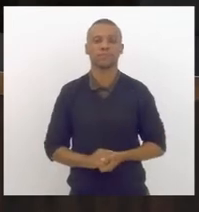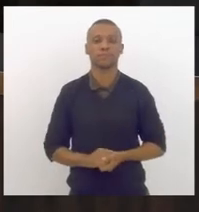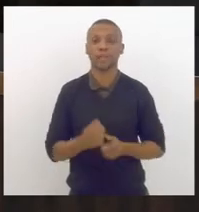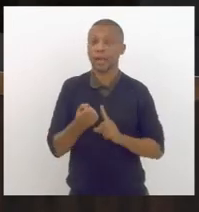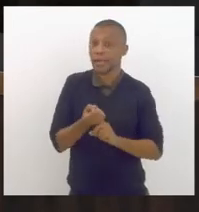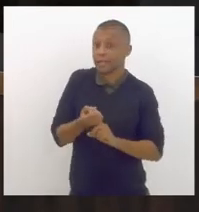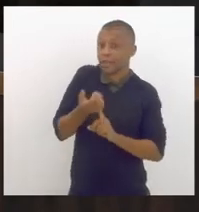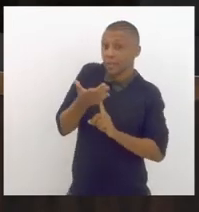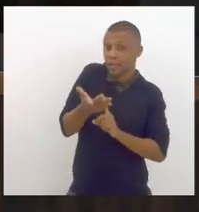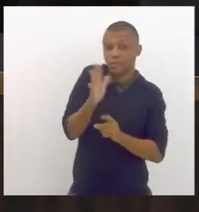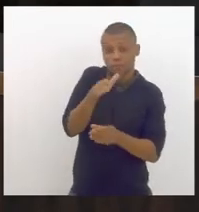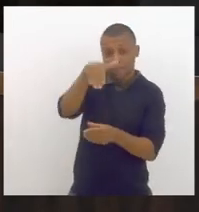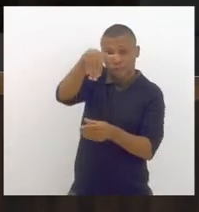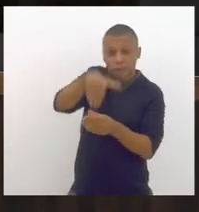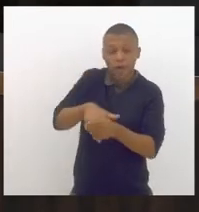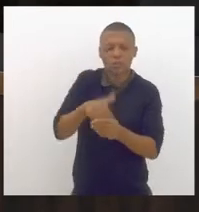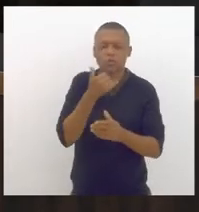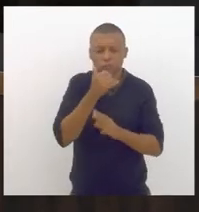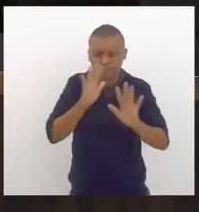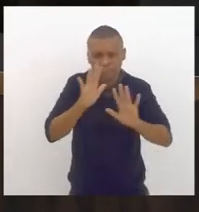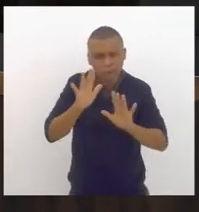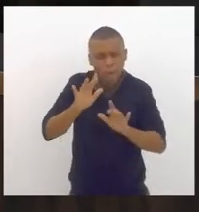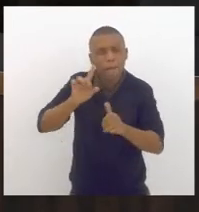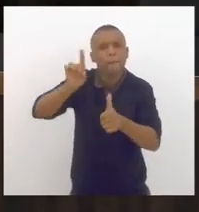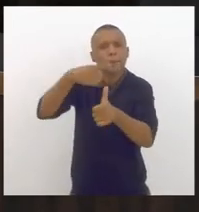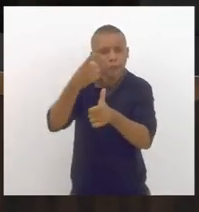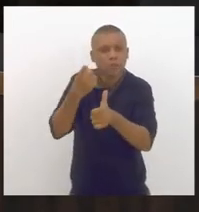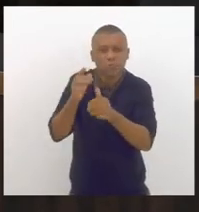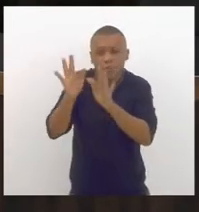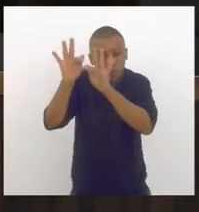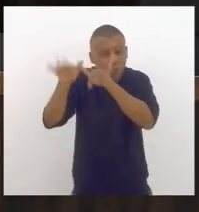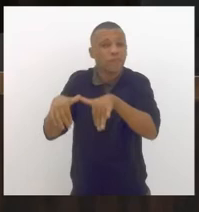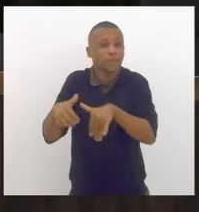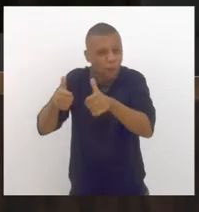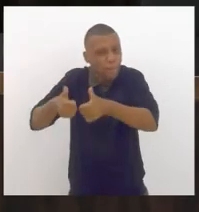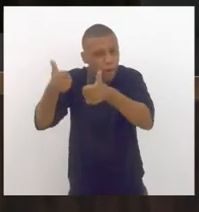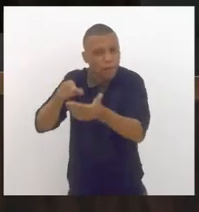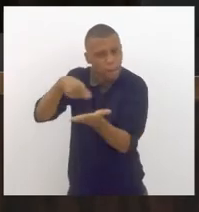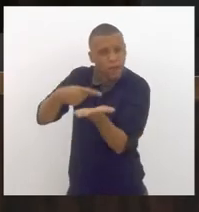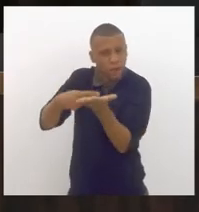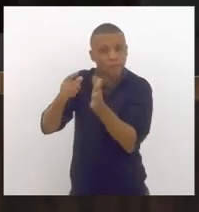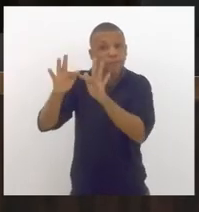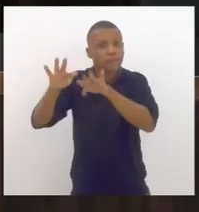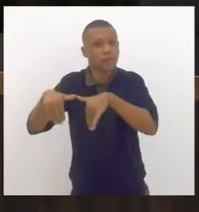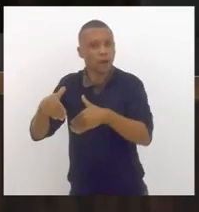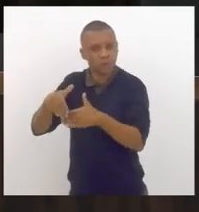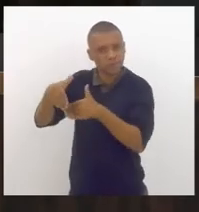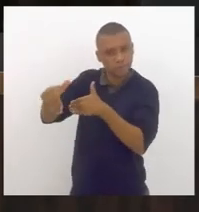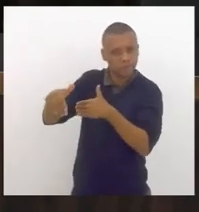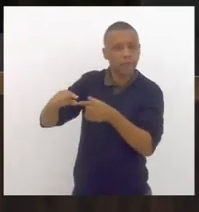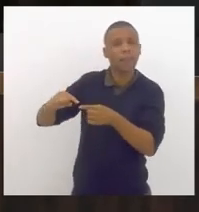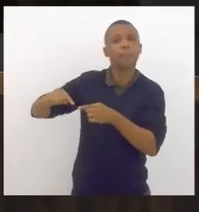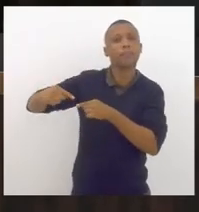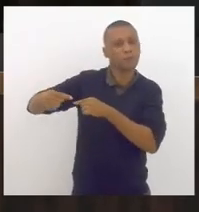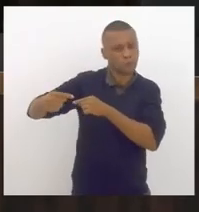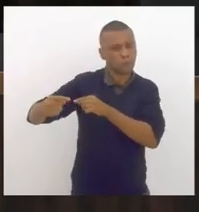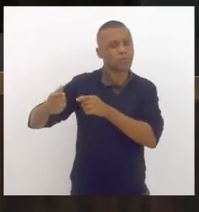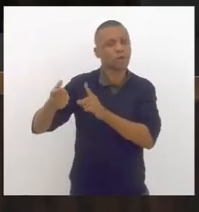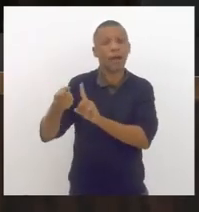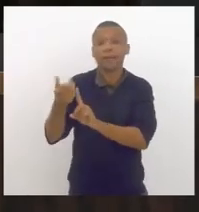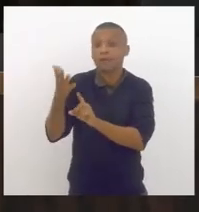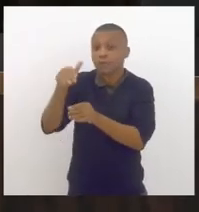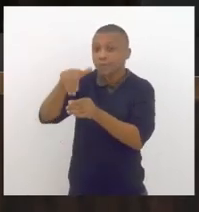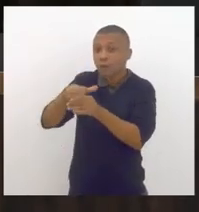Declaração de voto. Vamos fazer a declaração de voto no final, deputado? Pode ser? Então, anotar a declaração de voto do